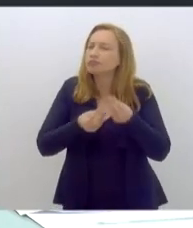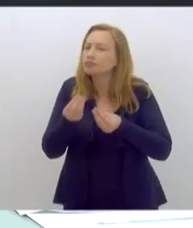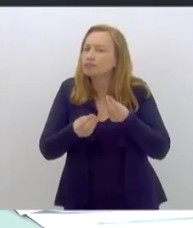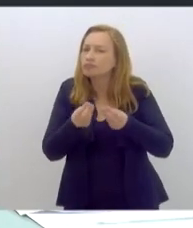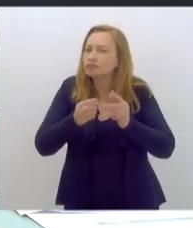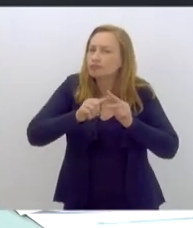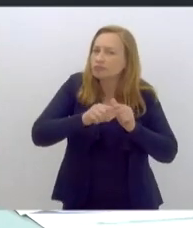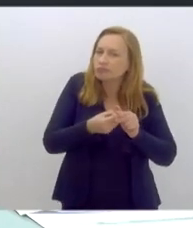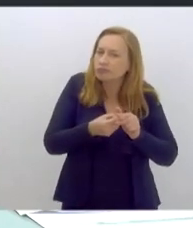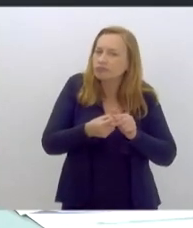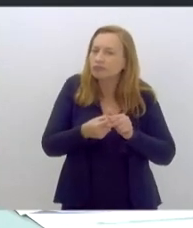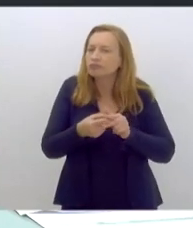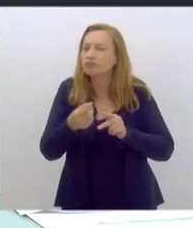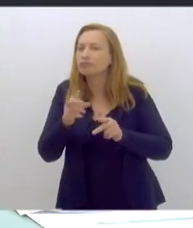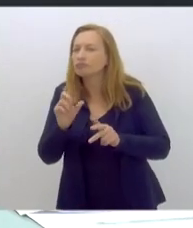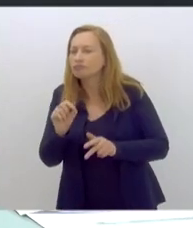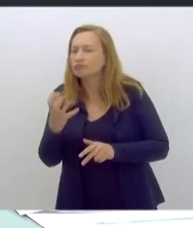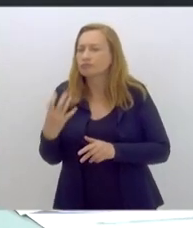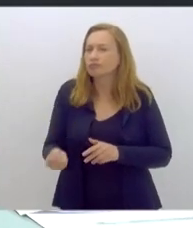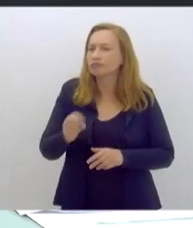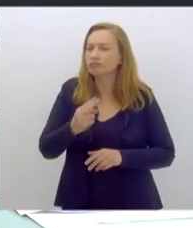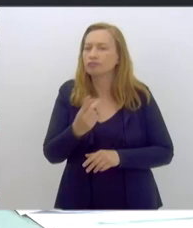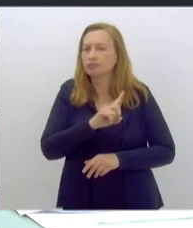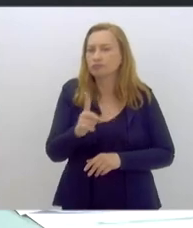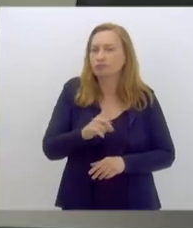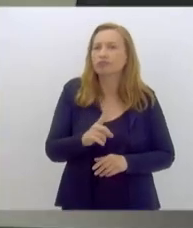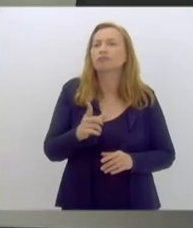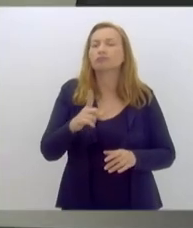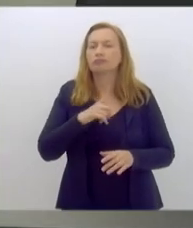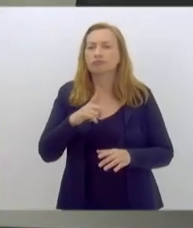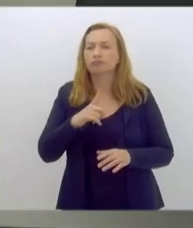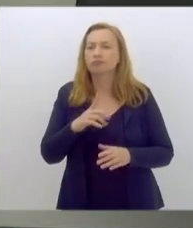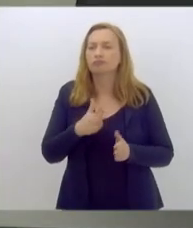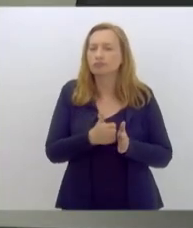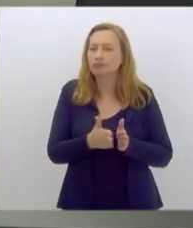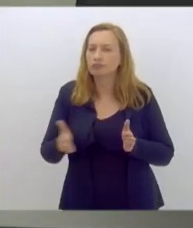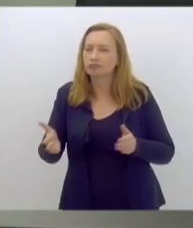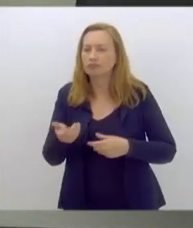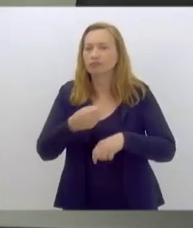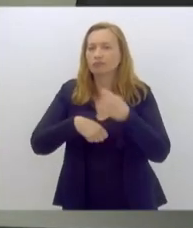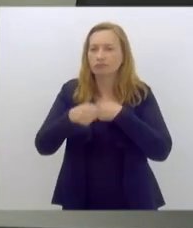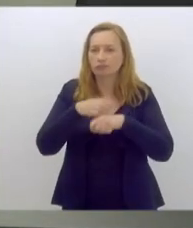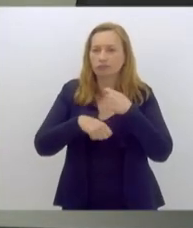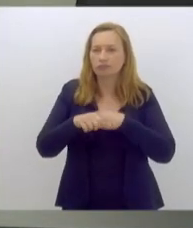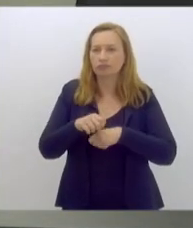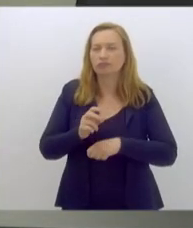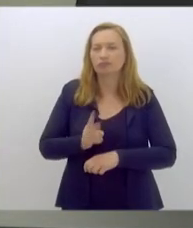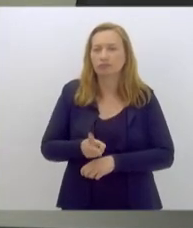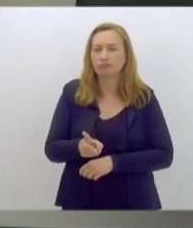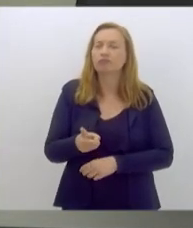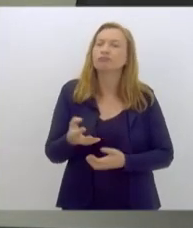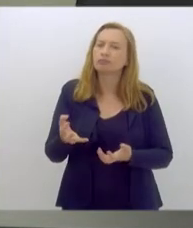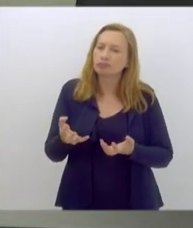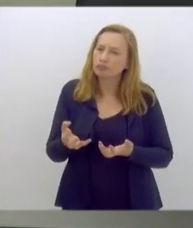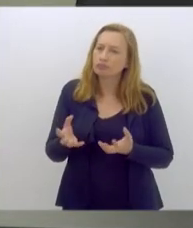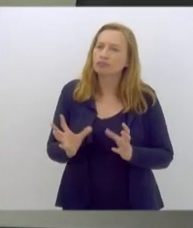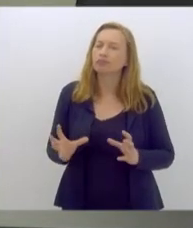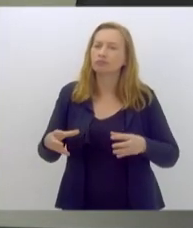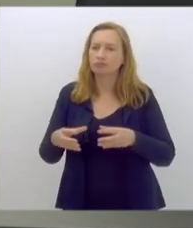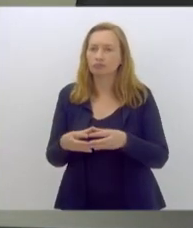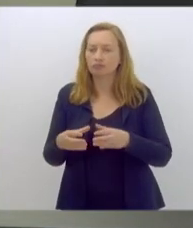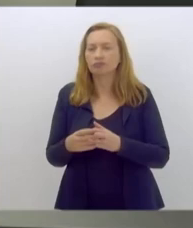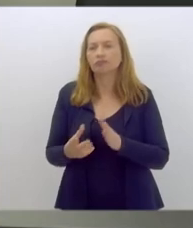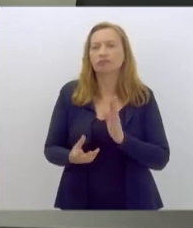considerou o que que não considerou isso consta no processo administrativo que tá que tá em andamento eu gostaria que a comissão de